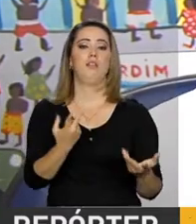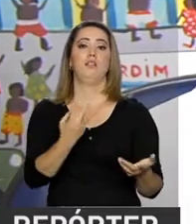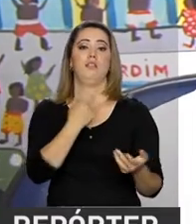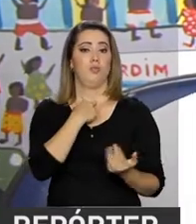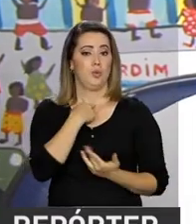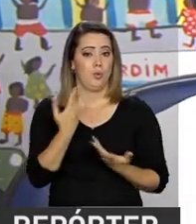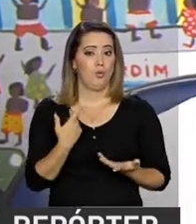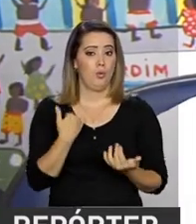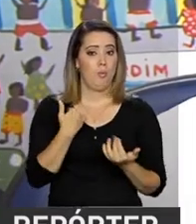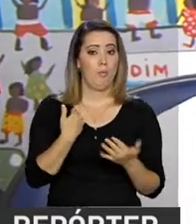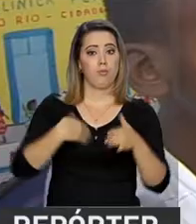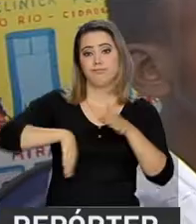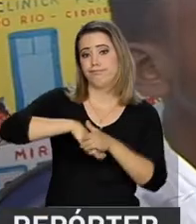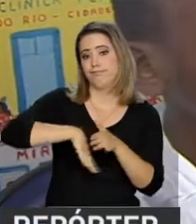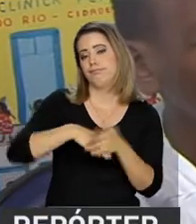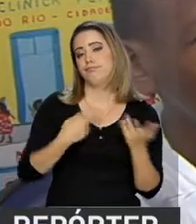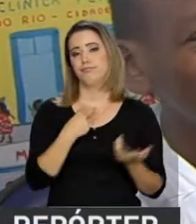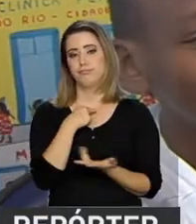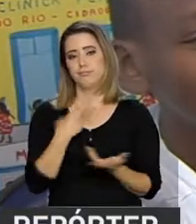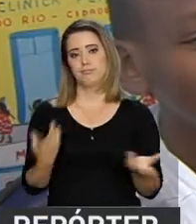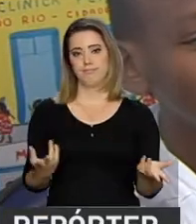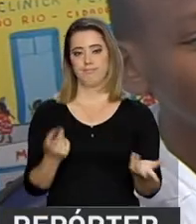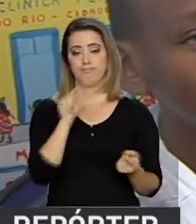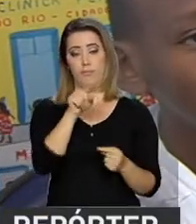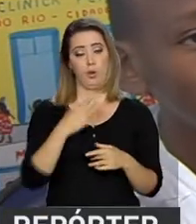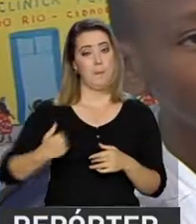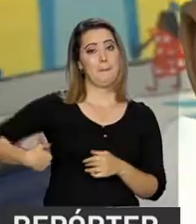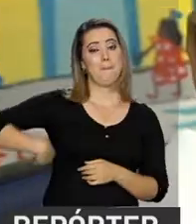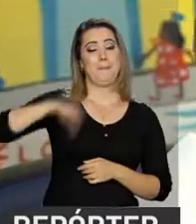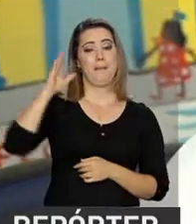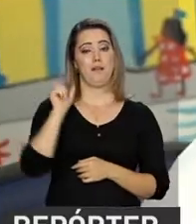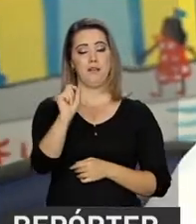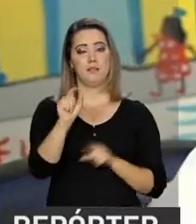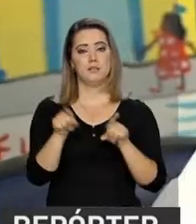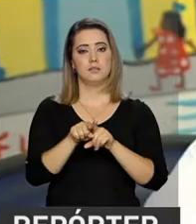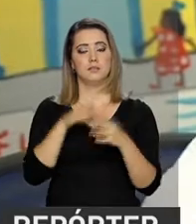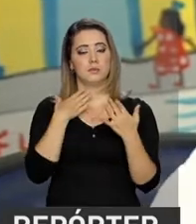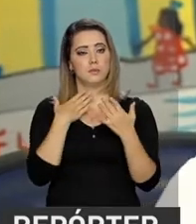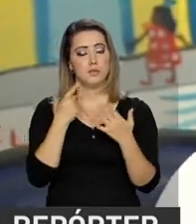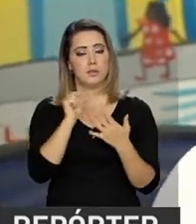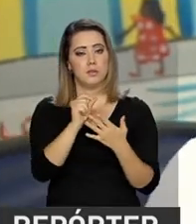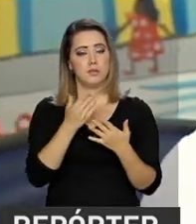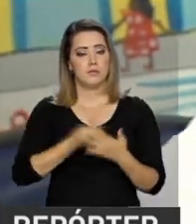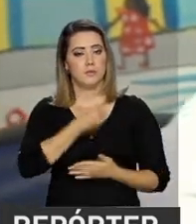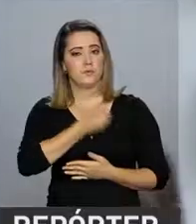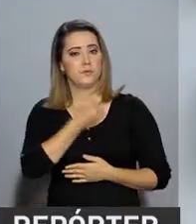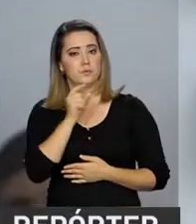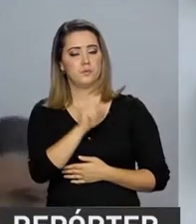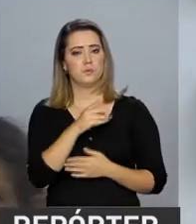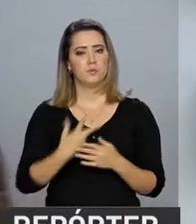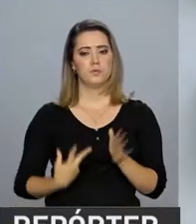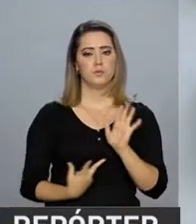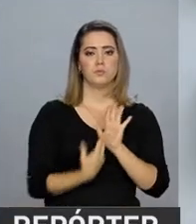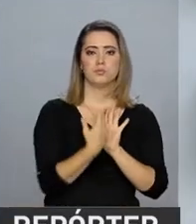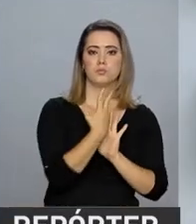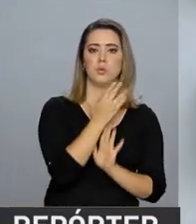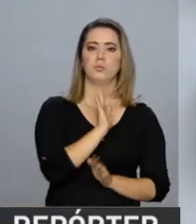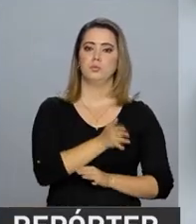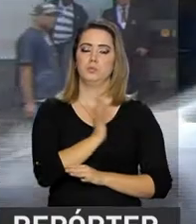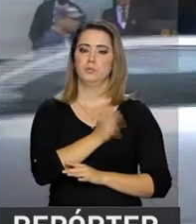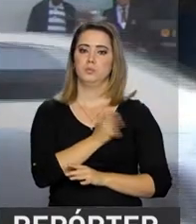yoga boa para ganhar mais qualidade de vida victor hugo vai operar o coração no instituto nacional de cardiologia